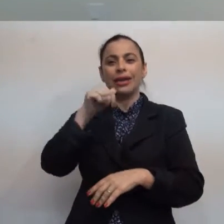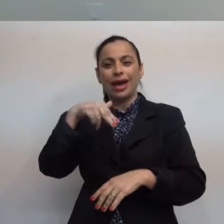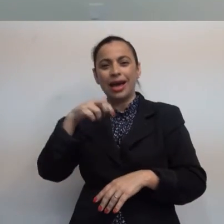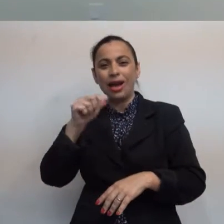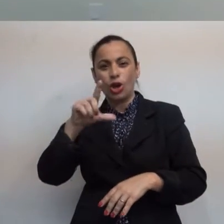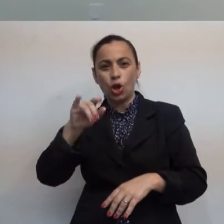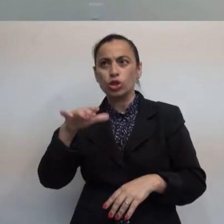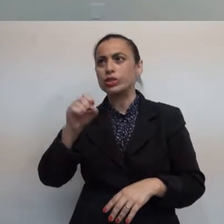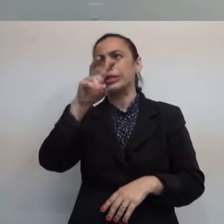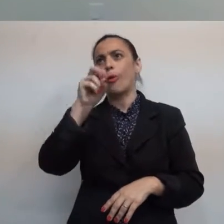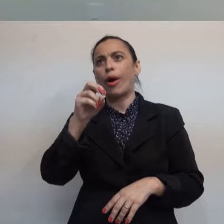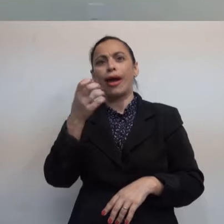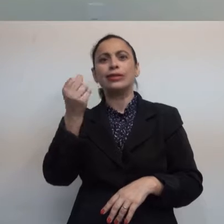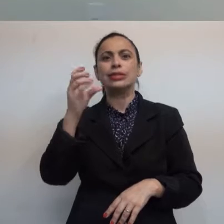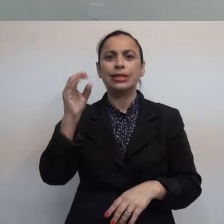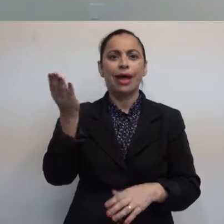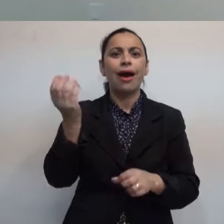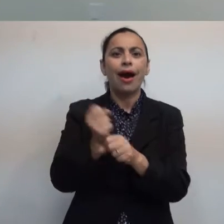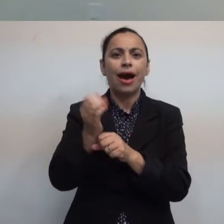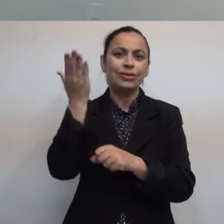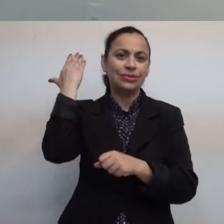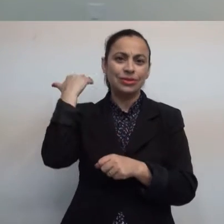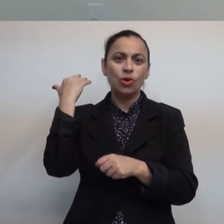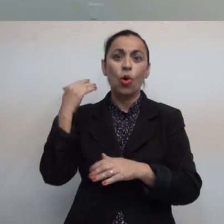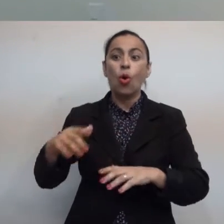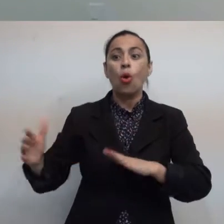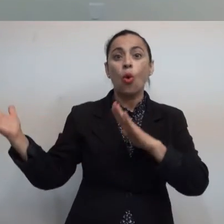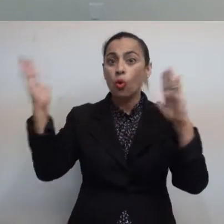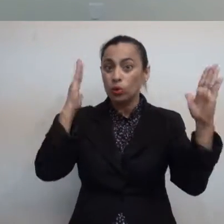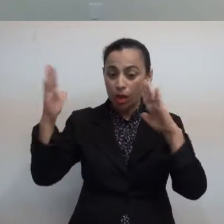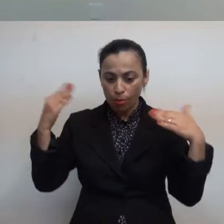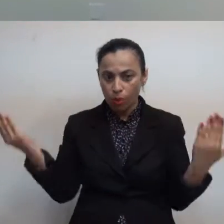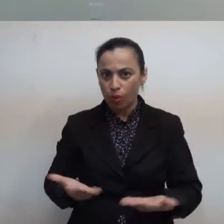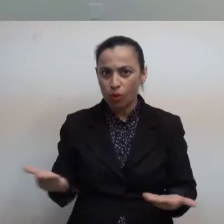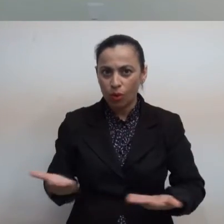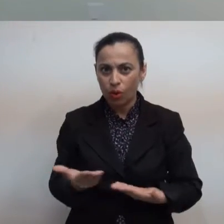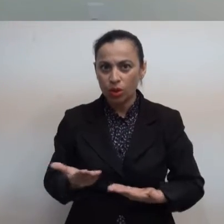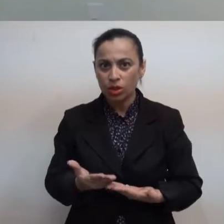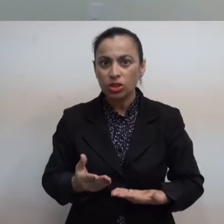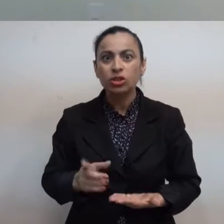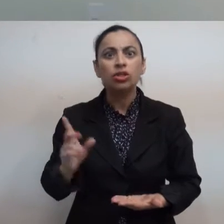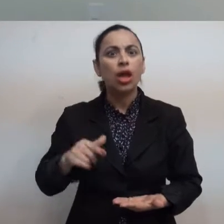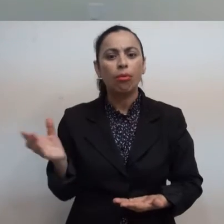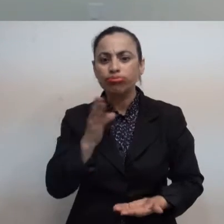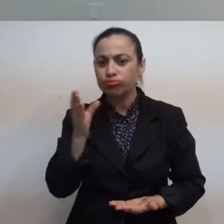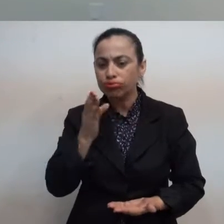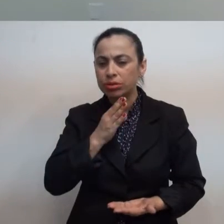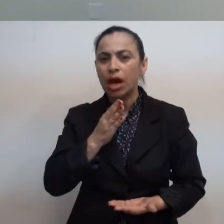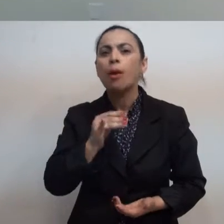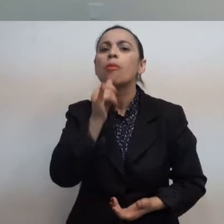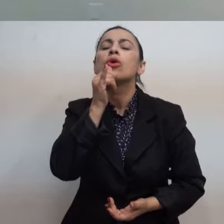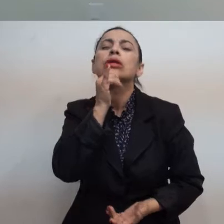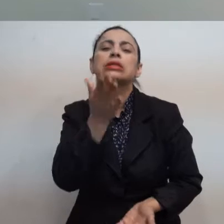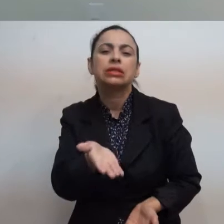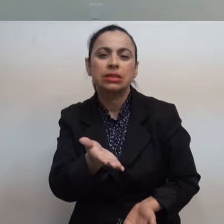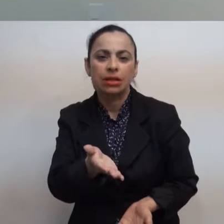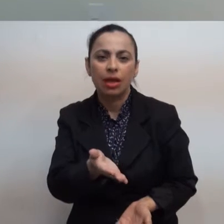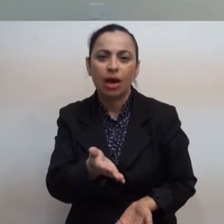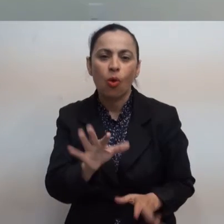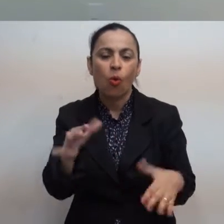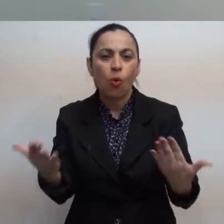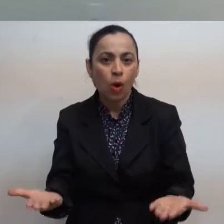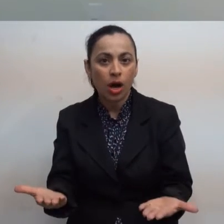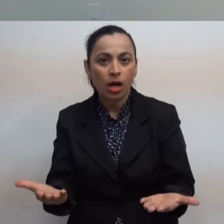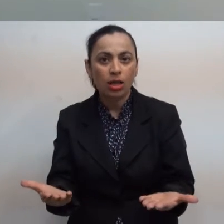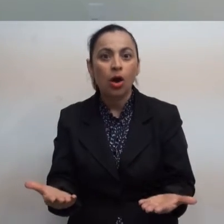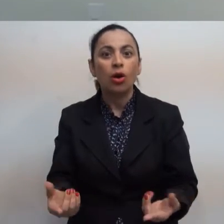de 50, 100 anos atrás. O tempo hoje ele é muito corrido. Por